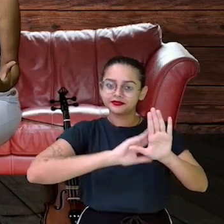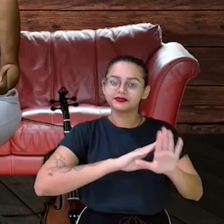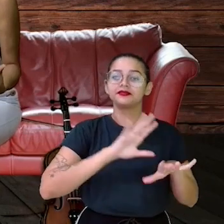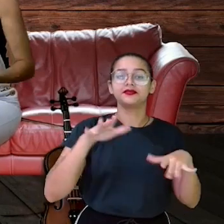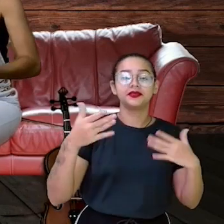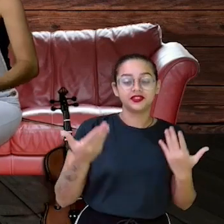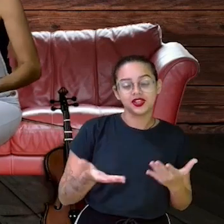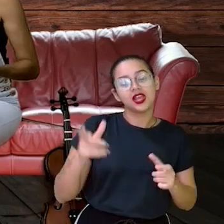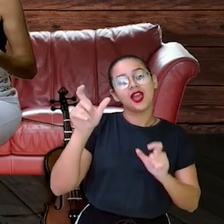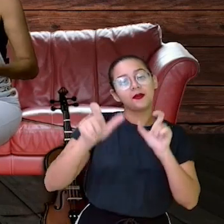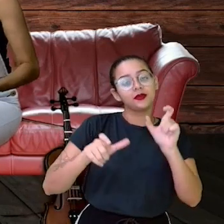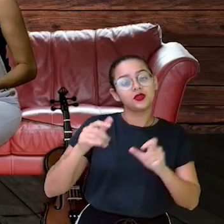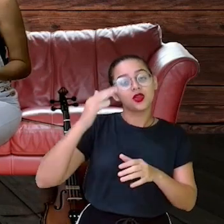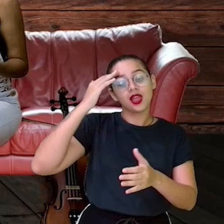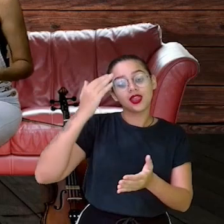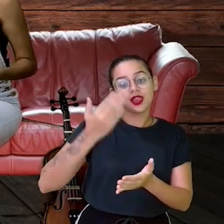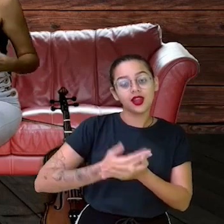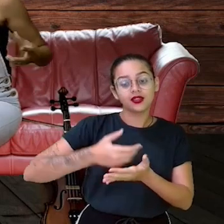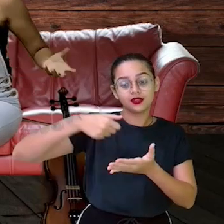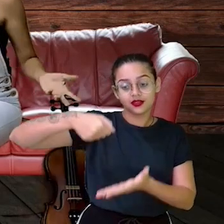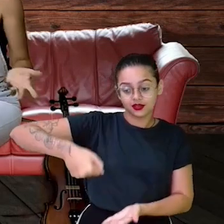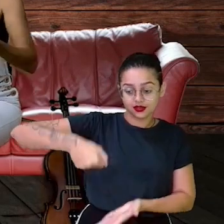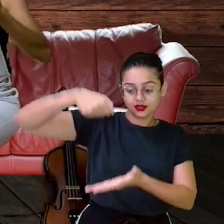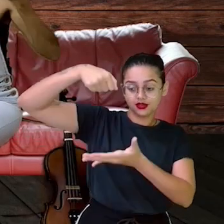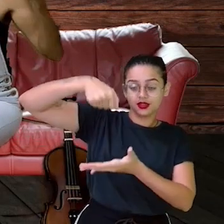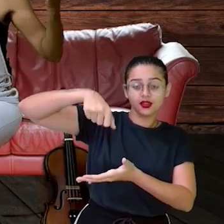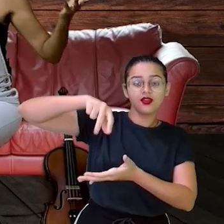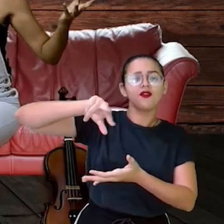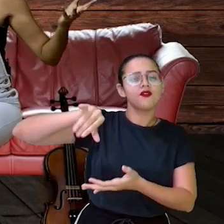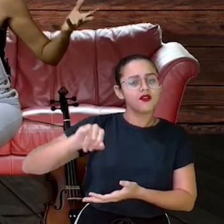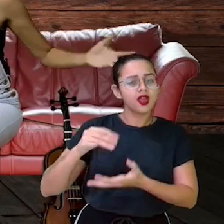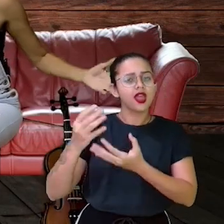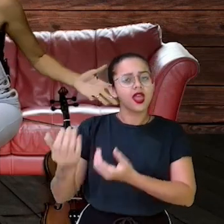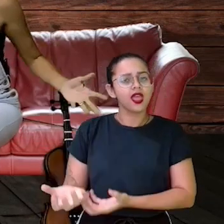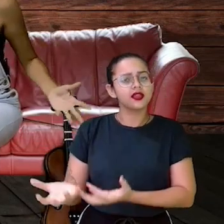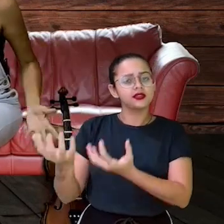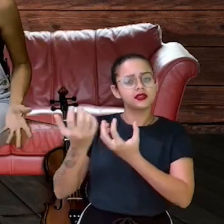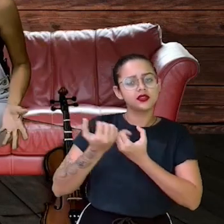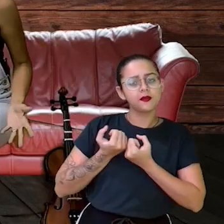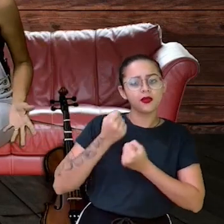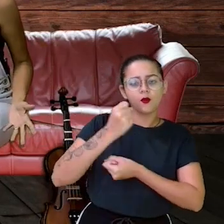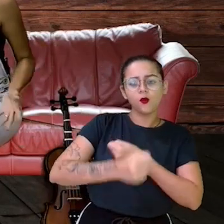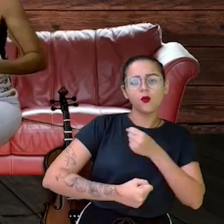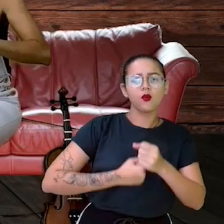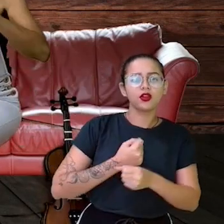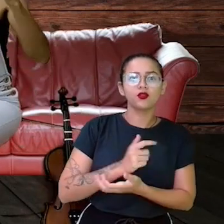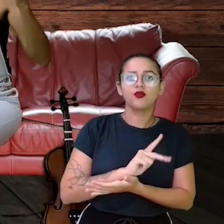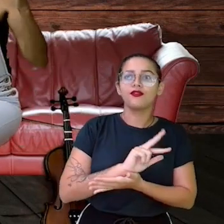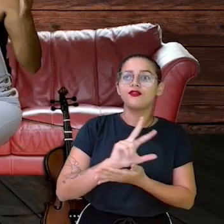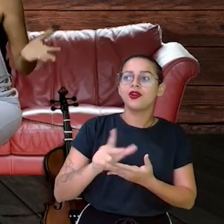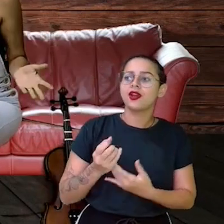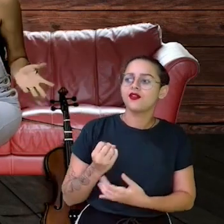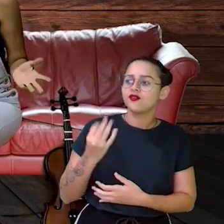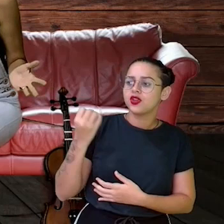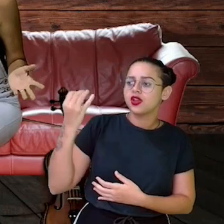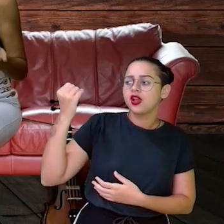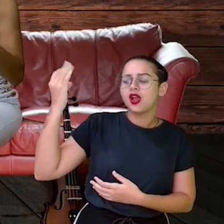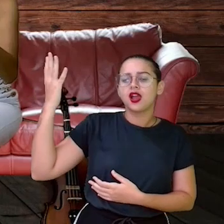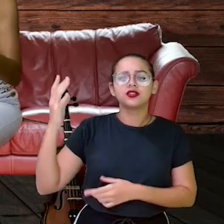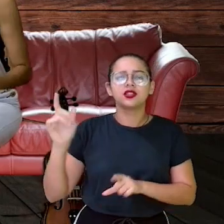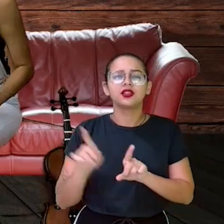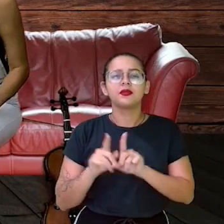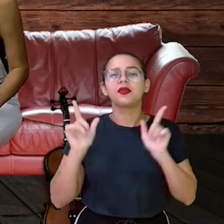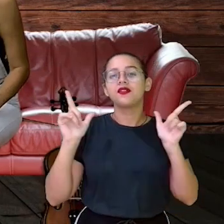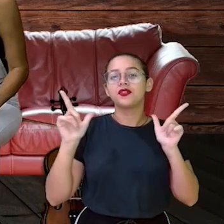que carregando malas, eles vão receber um ano aí cheio de viagens, muitas aventuras